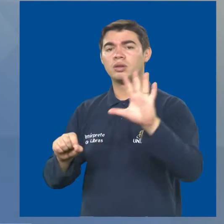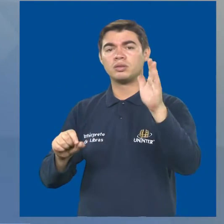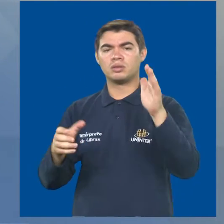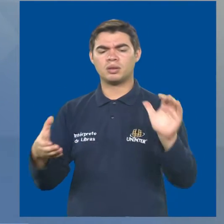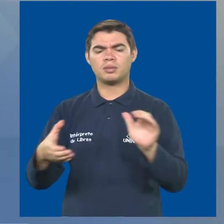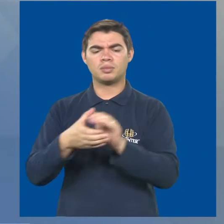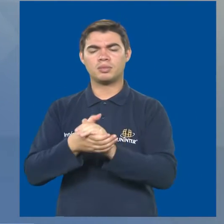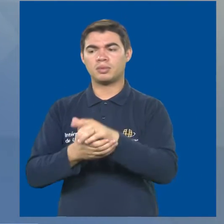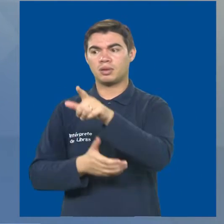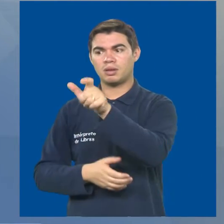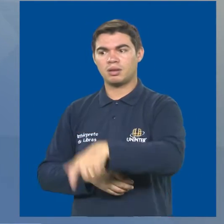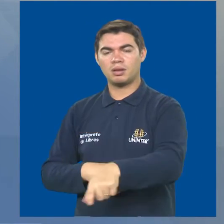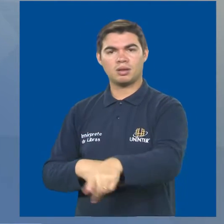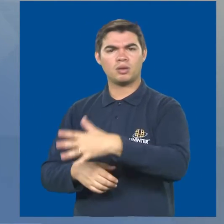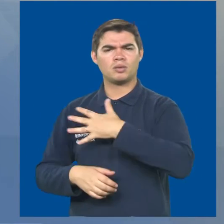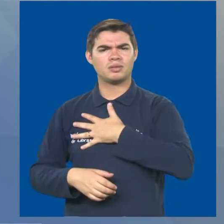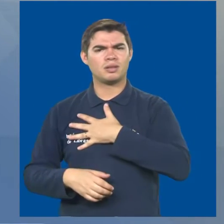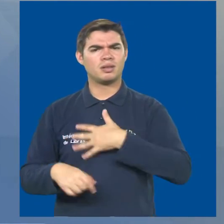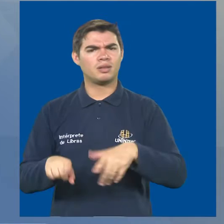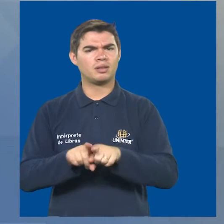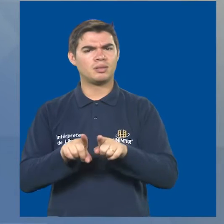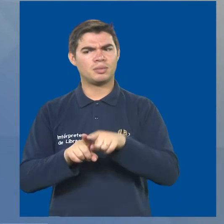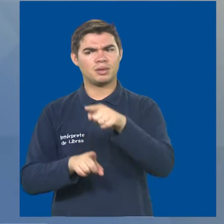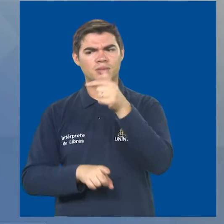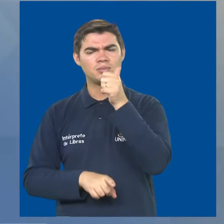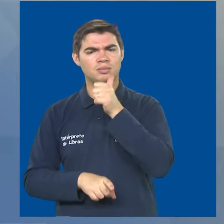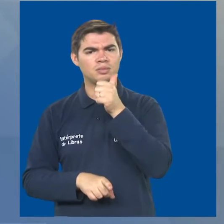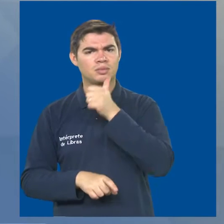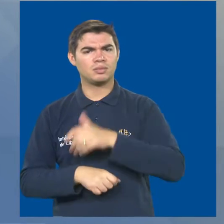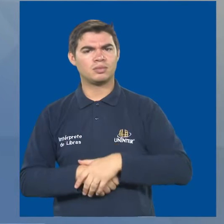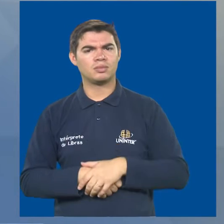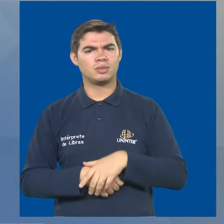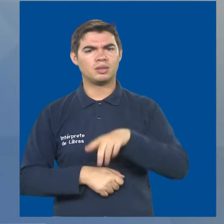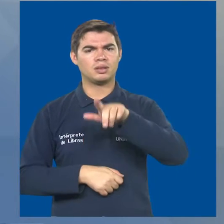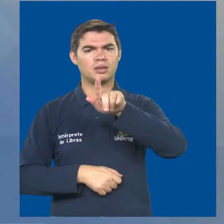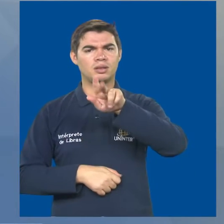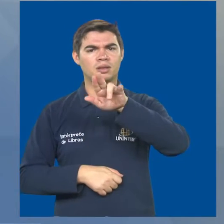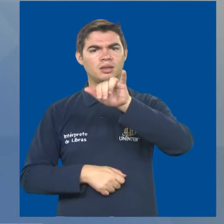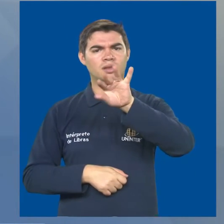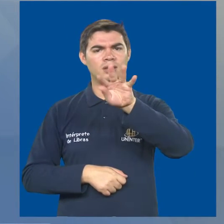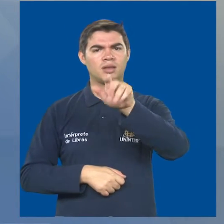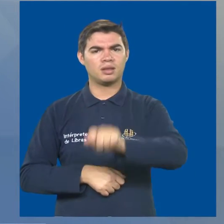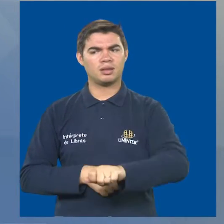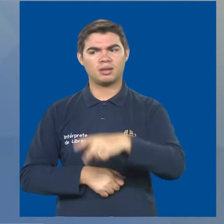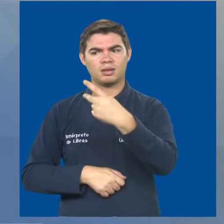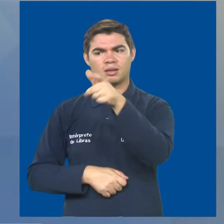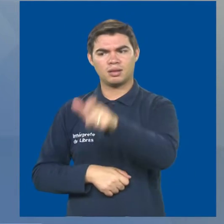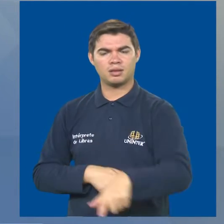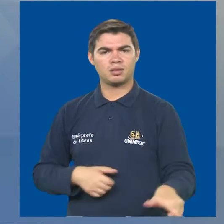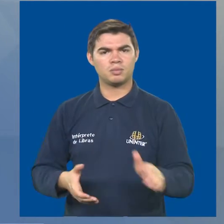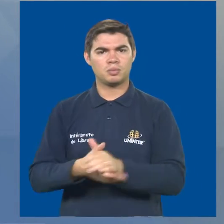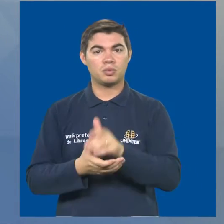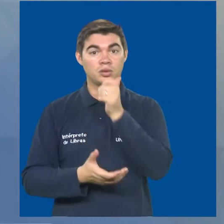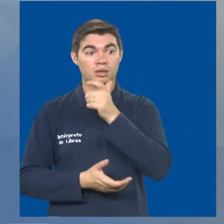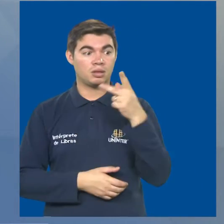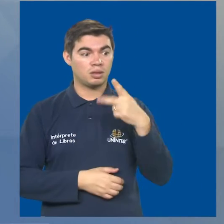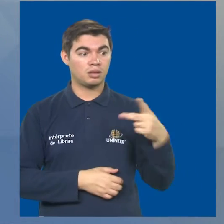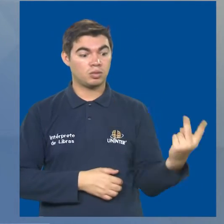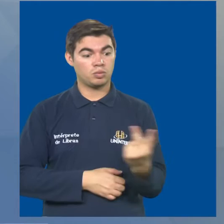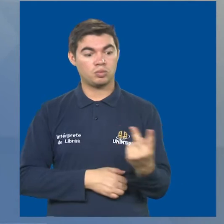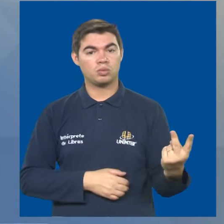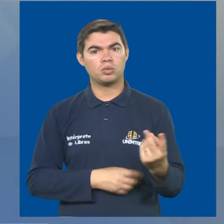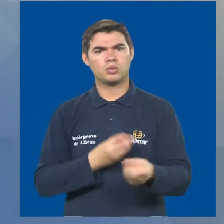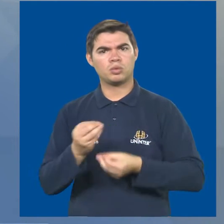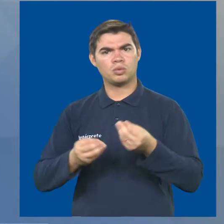com uma pessoa que também gostava de livros que era guitta a esposa dele então o josé mindlin em reunir os